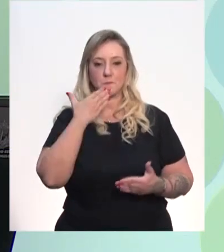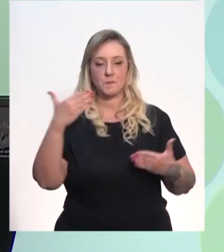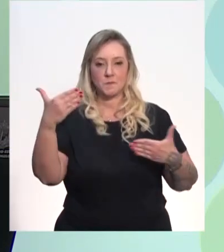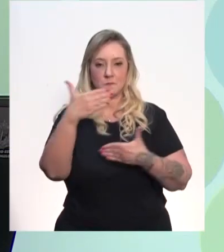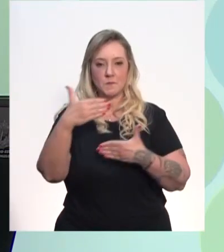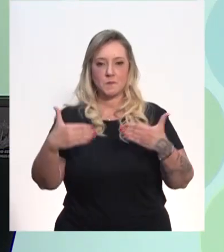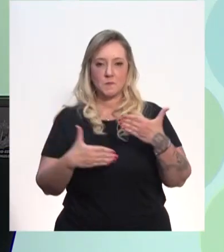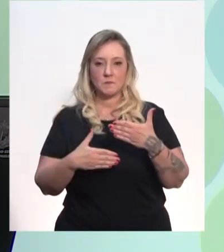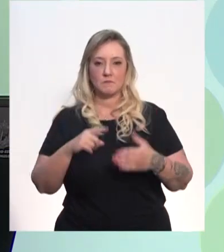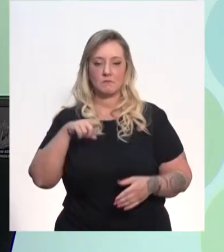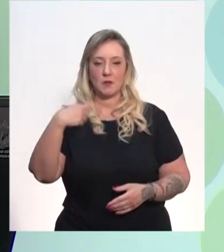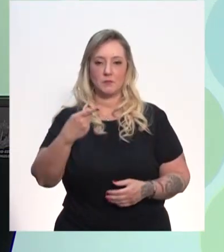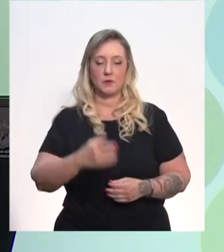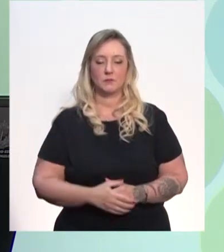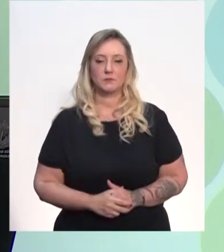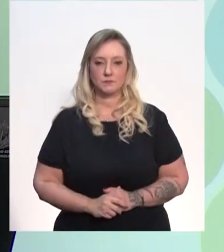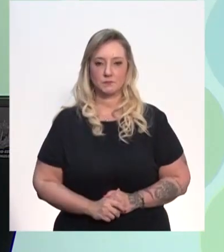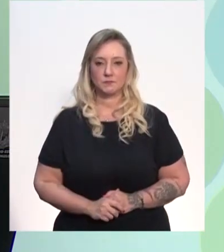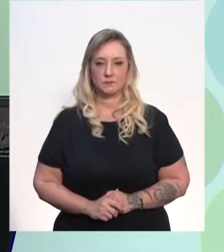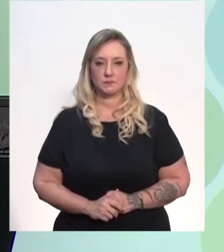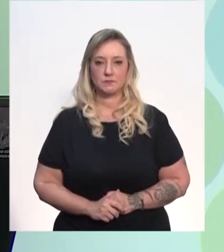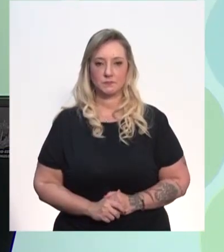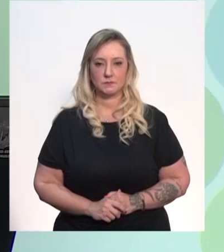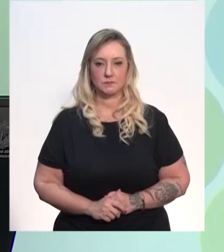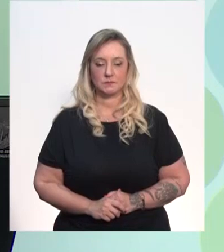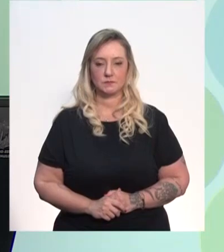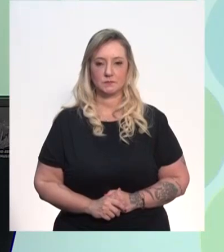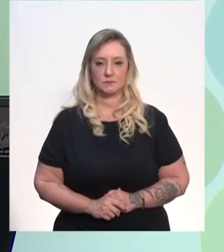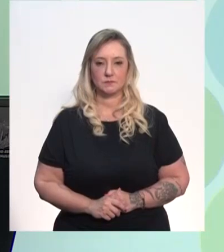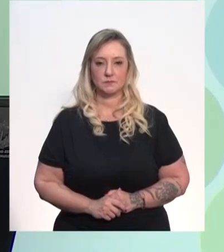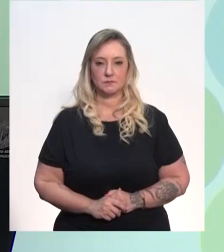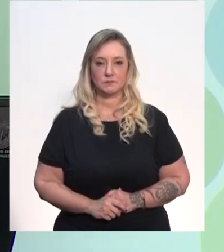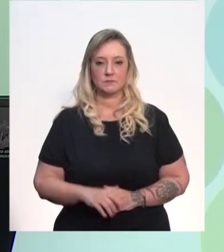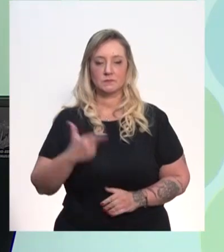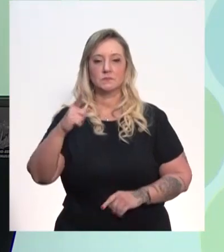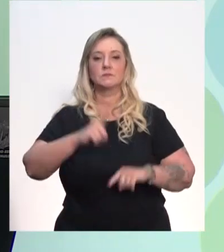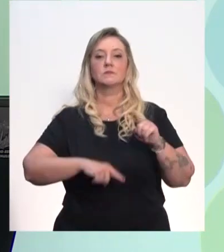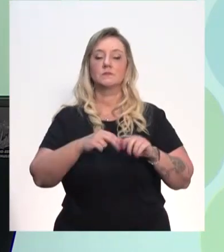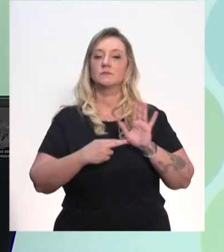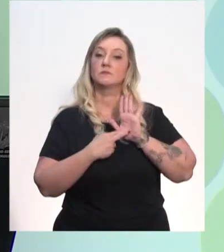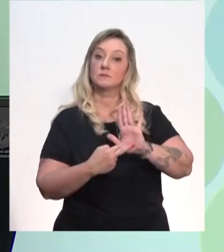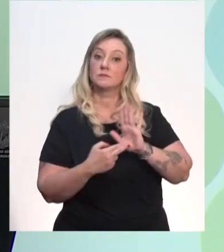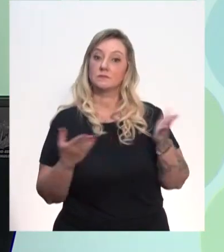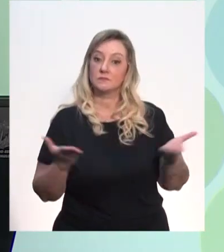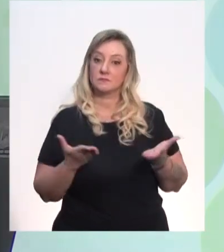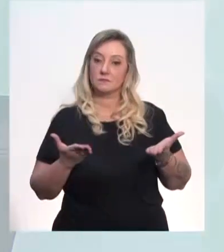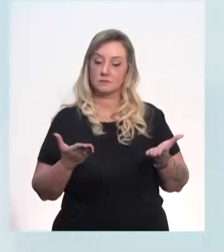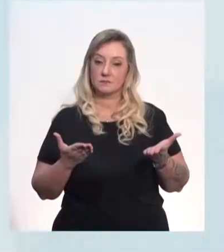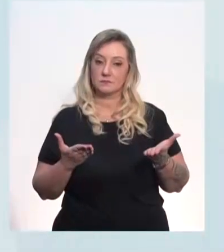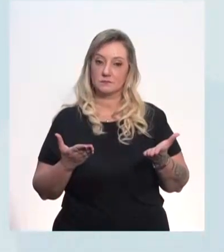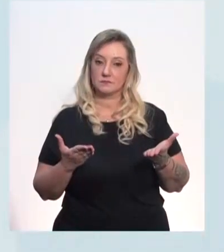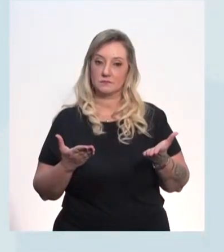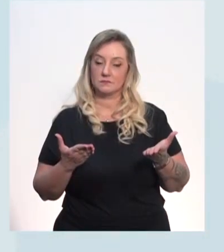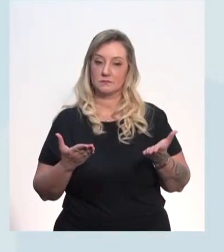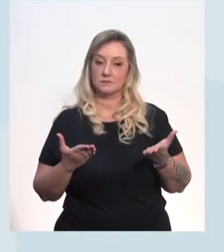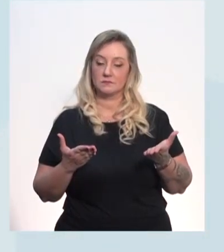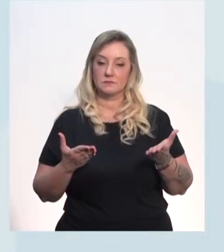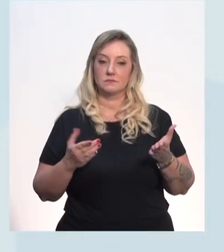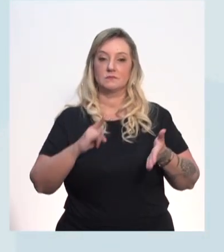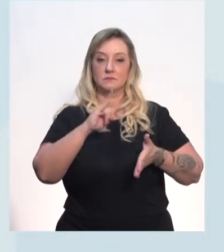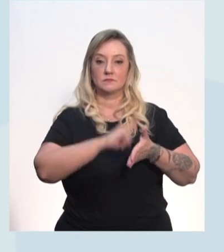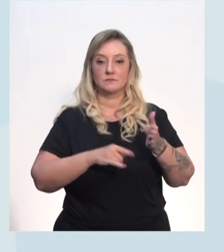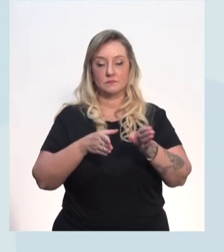por esses temas que nós colocamos. Claro que vocês também têm autonomia para organizar, para montar combos de pautas,